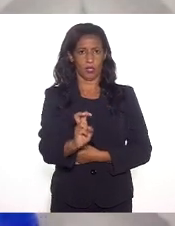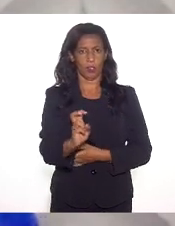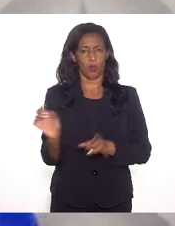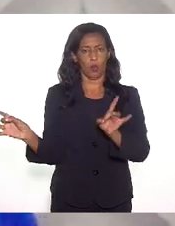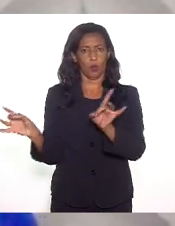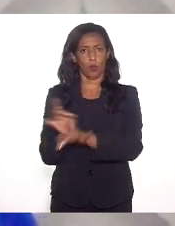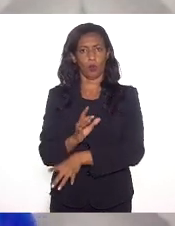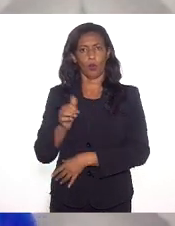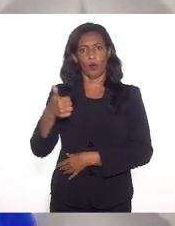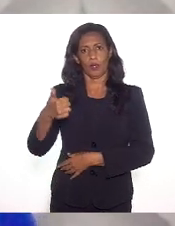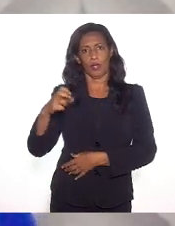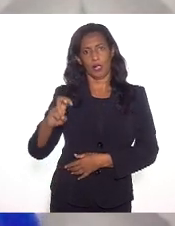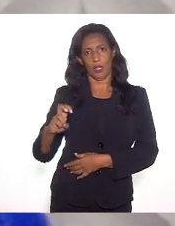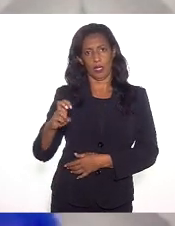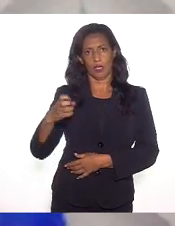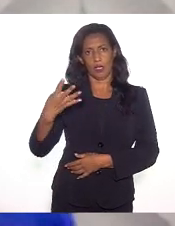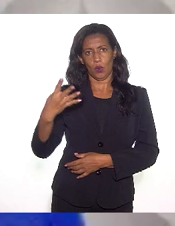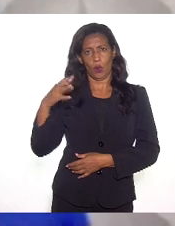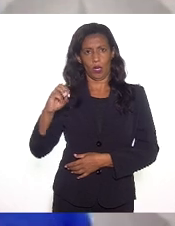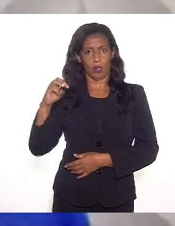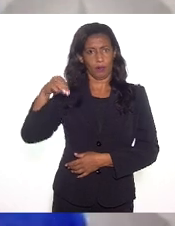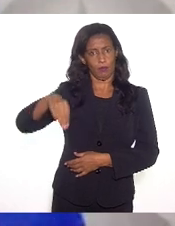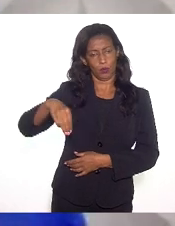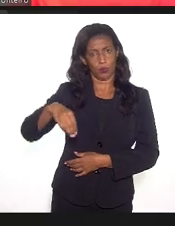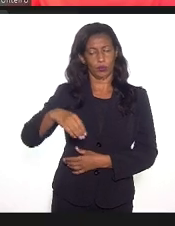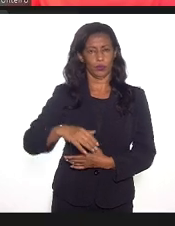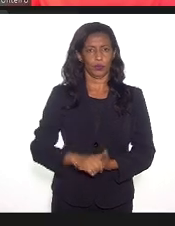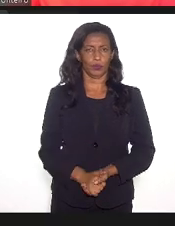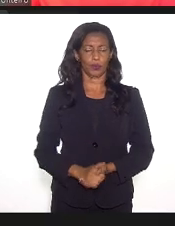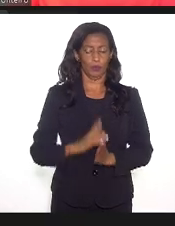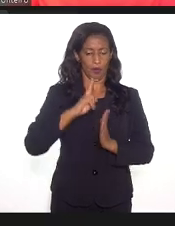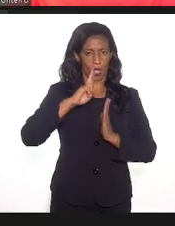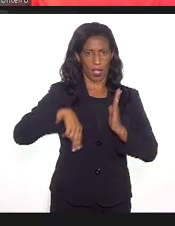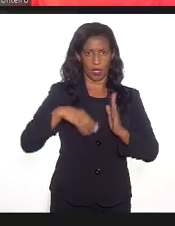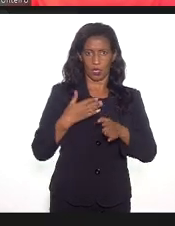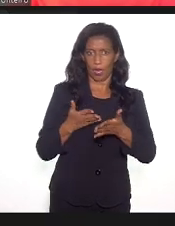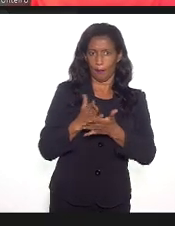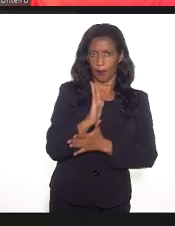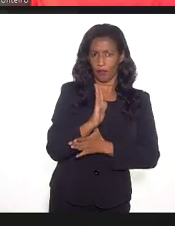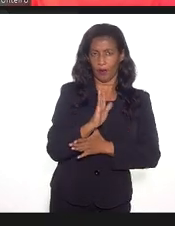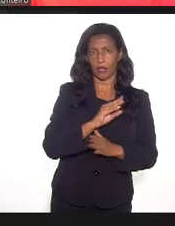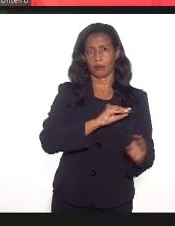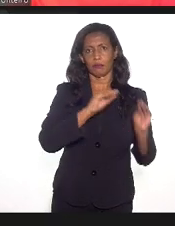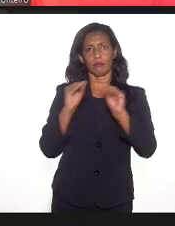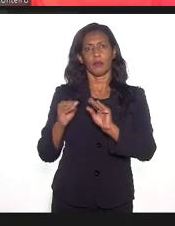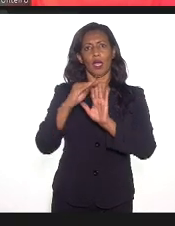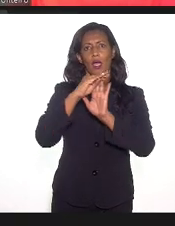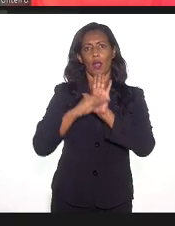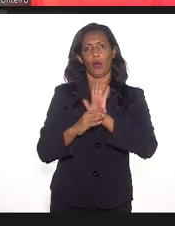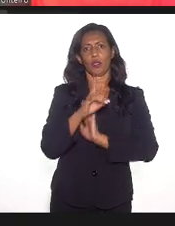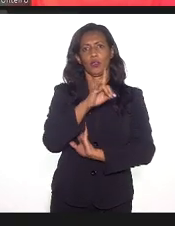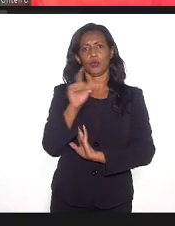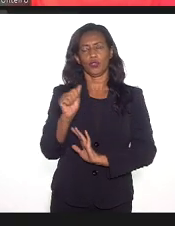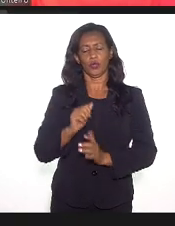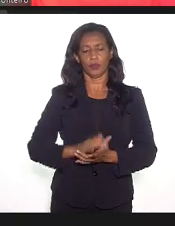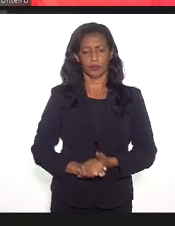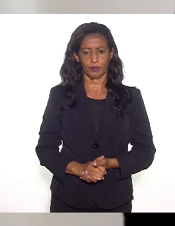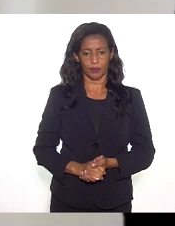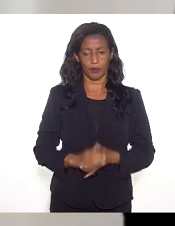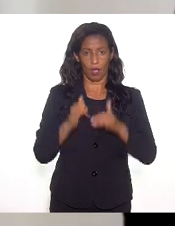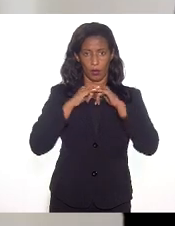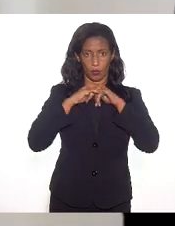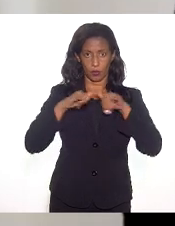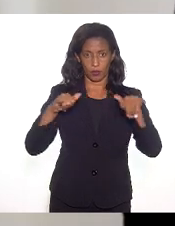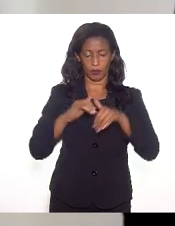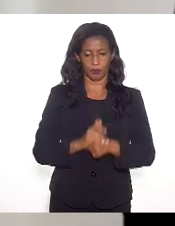minutos, encerrou-se às 15 horas e 40 minutos. Lida e aprovada a ata, passa-se à ordem do dia.